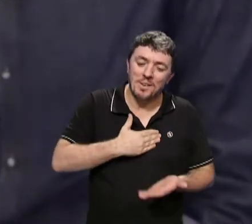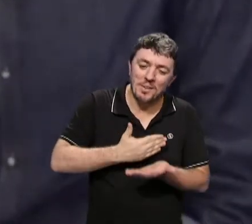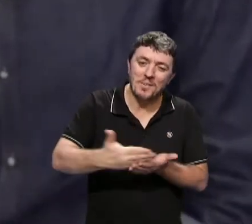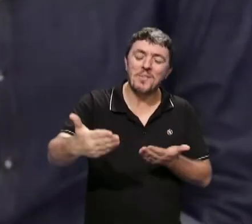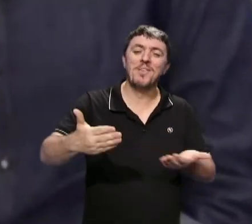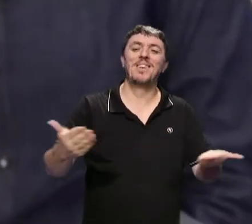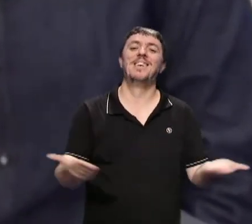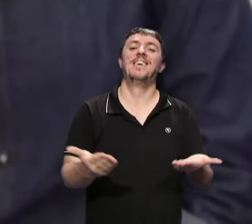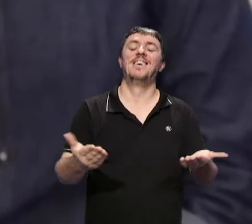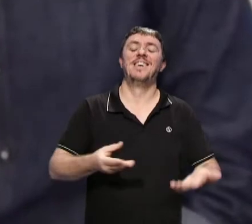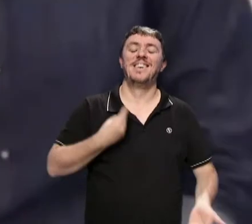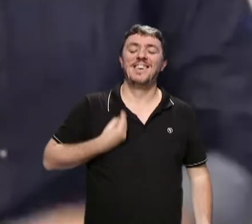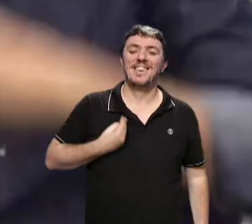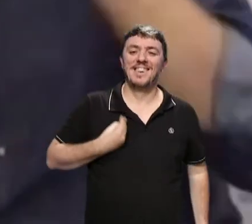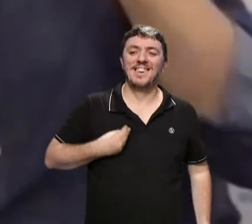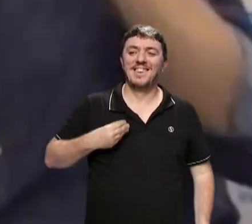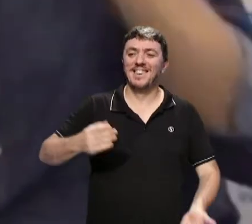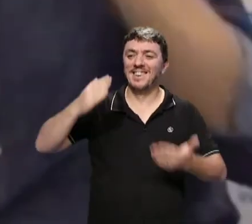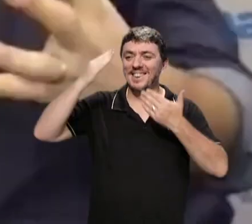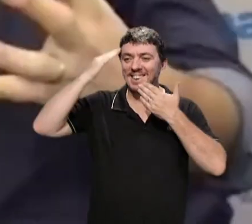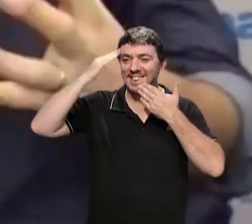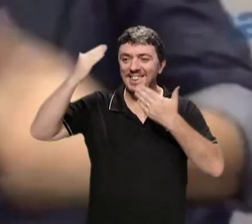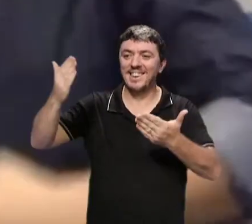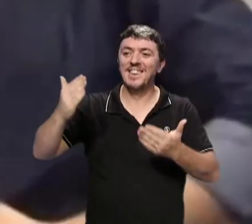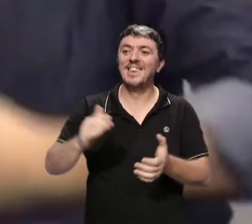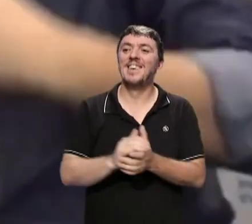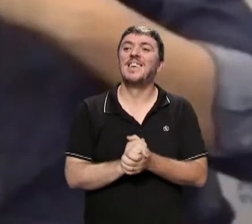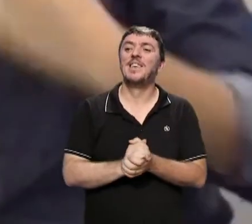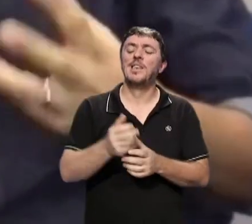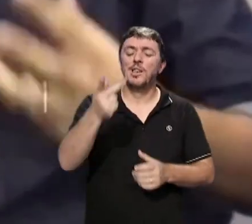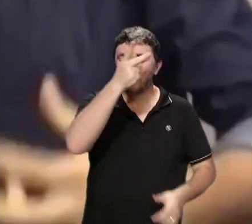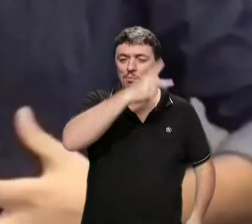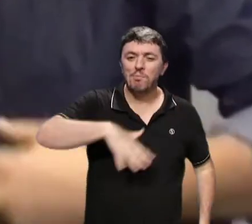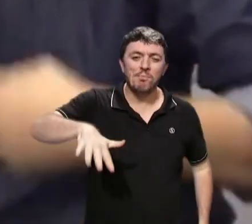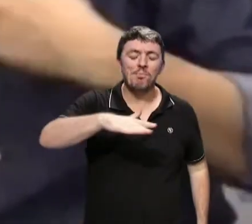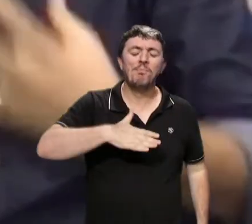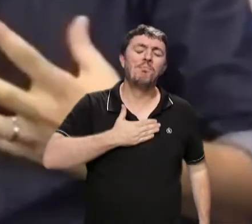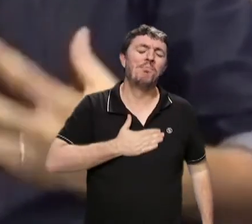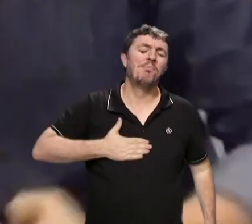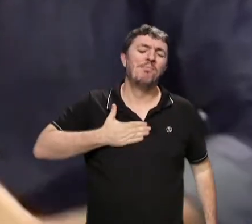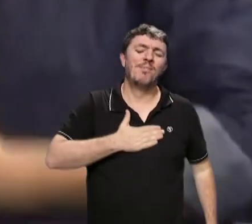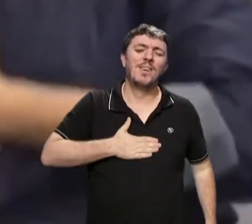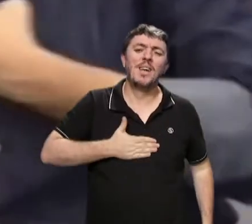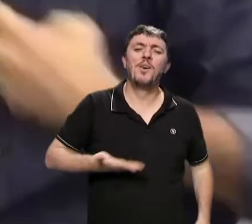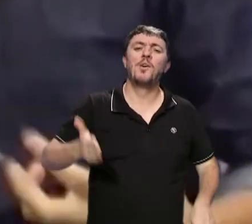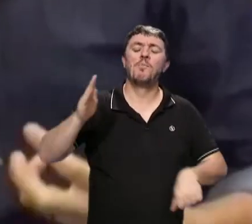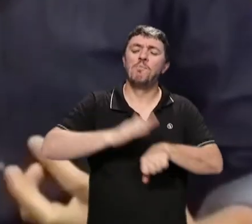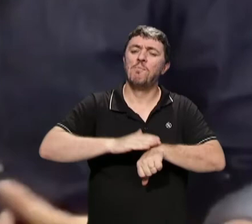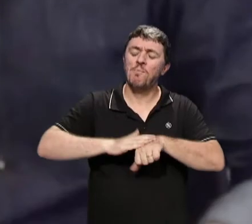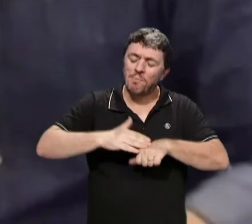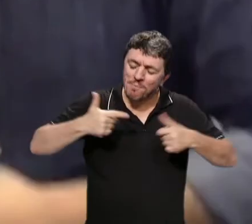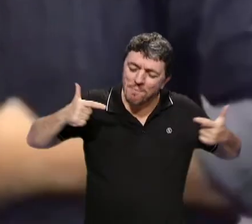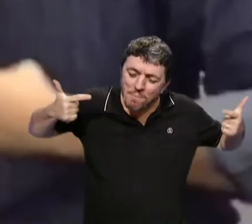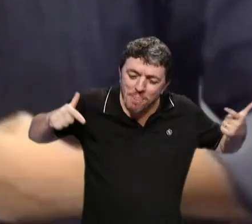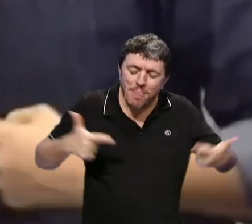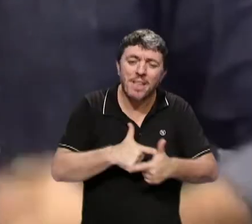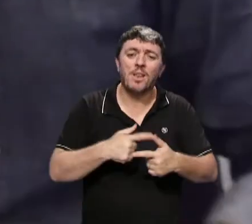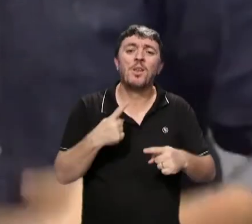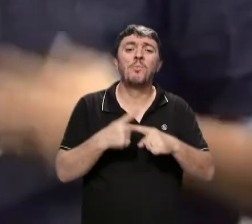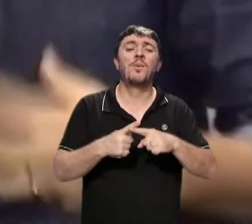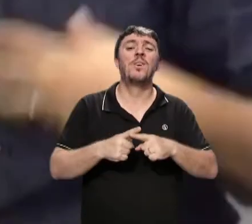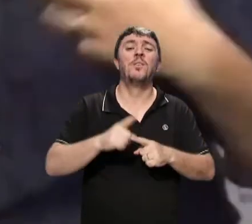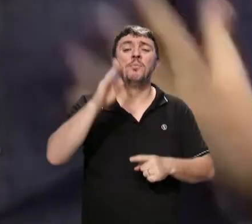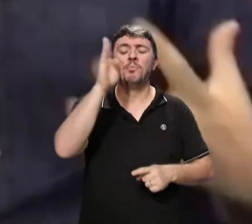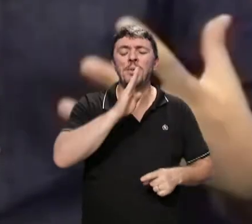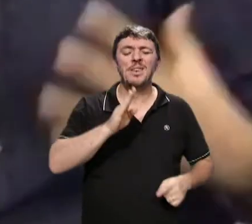gente? Bom, eu que agradeço. Tomara que o público goste também. Eu acho que é o momento da gente rir. O Brasil está tão difícil que é a hora da